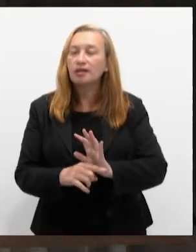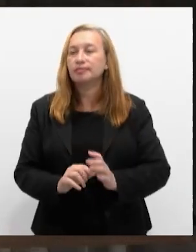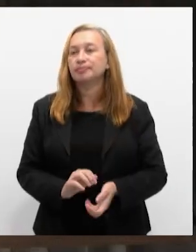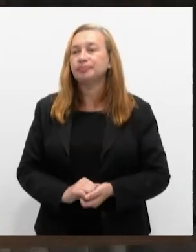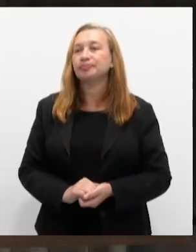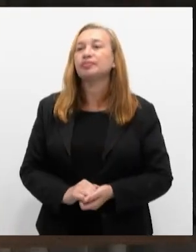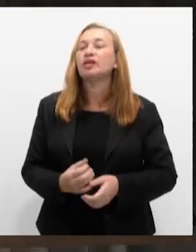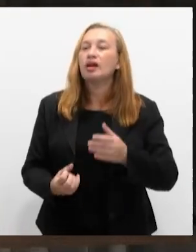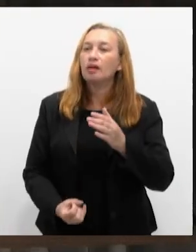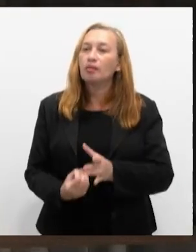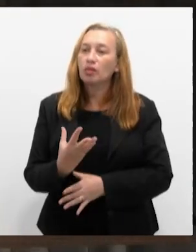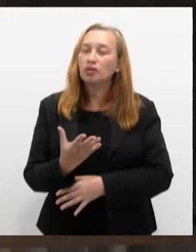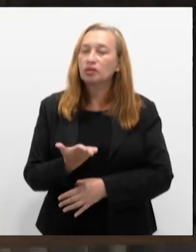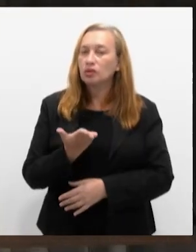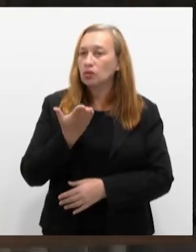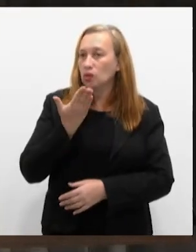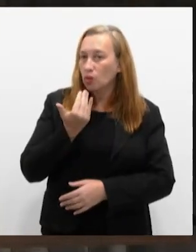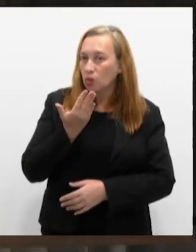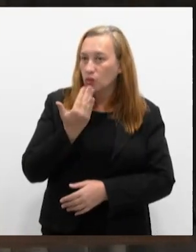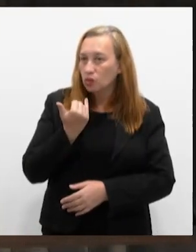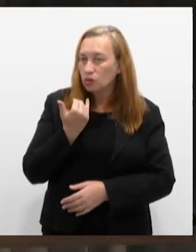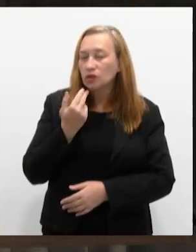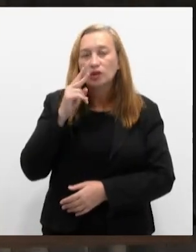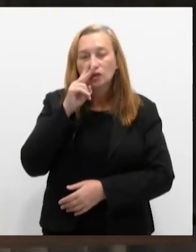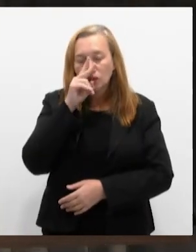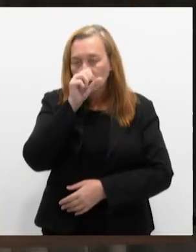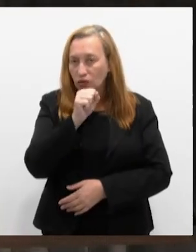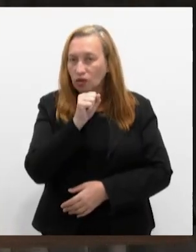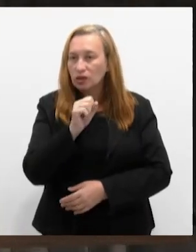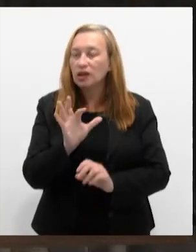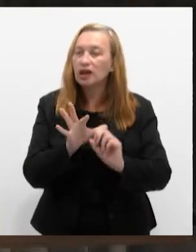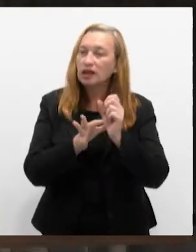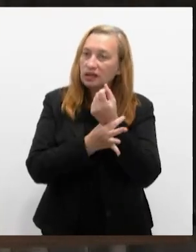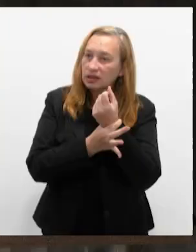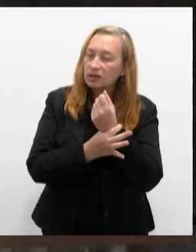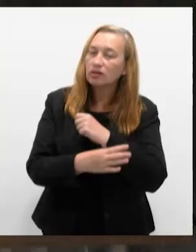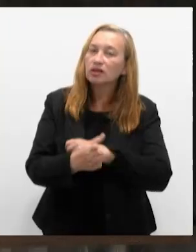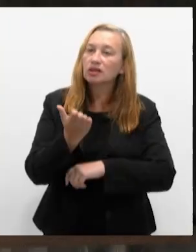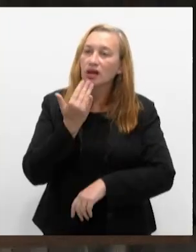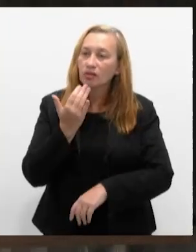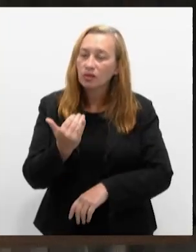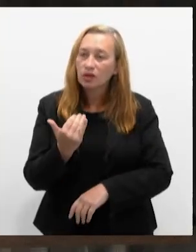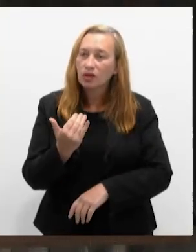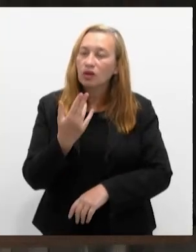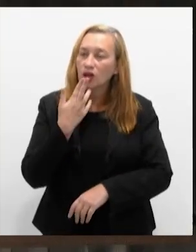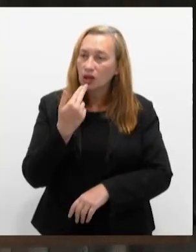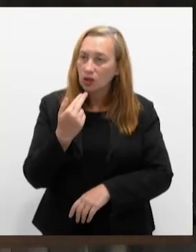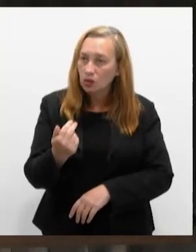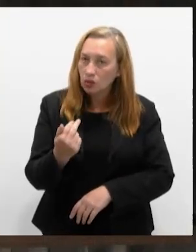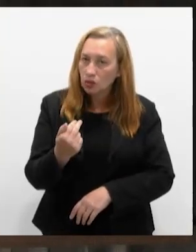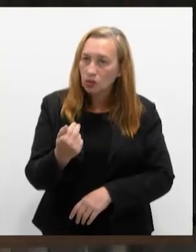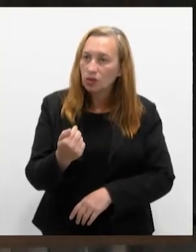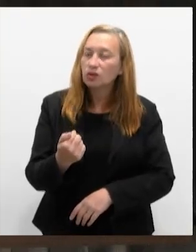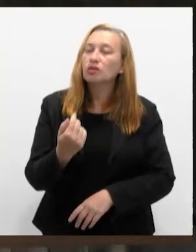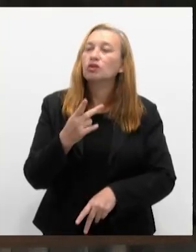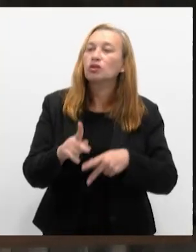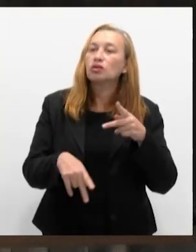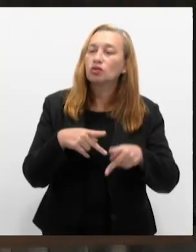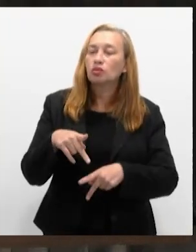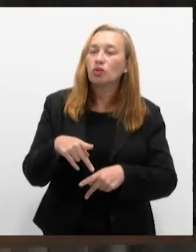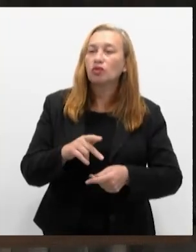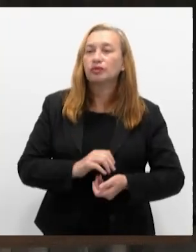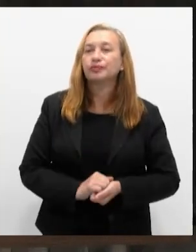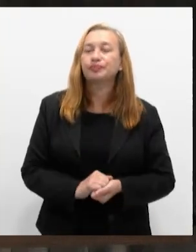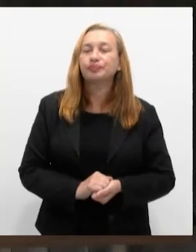decisivamente na produção de alimentos e fortalecer a segurança alimentar e nutricional da população